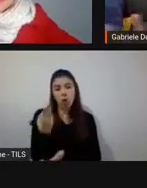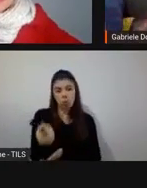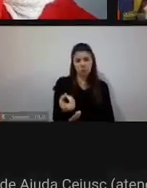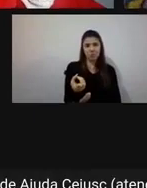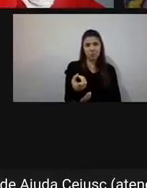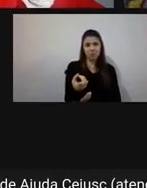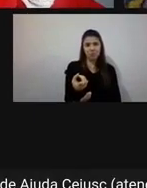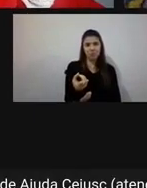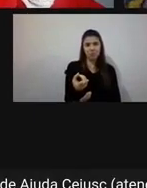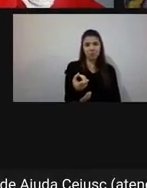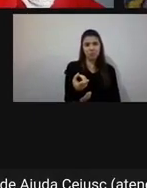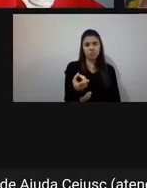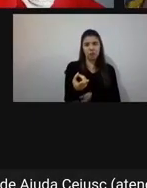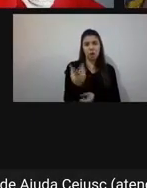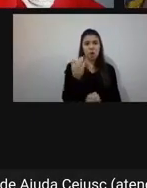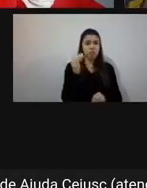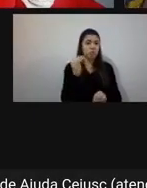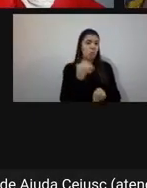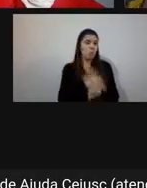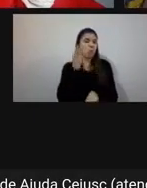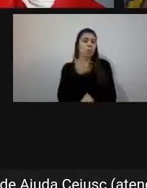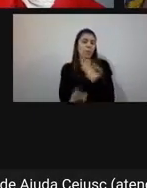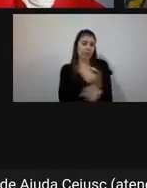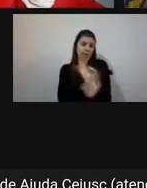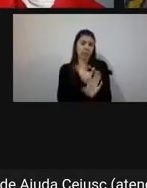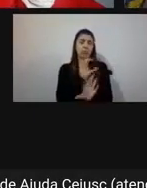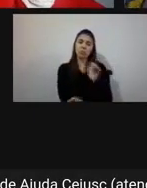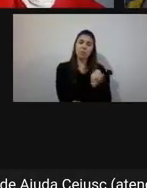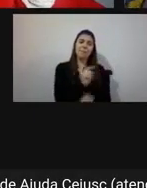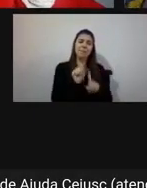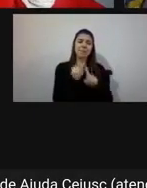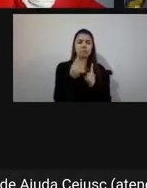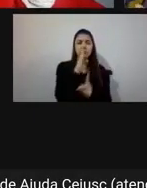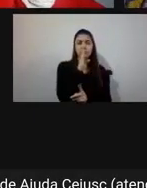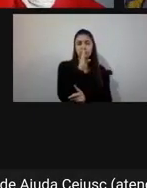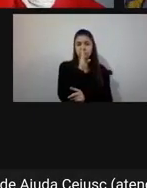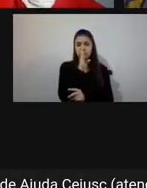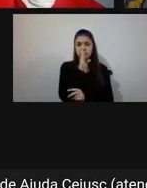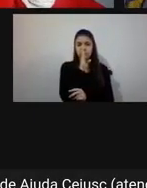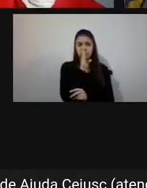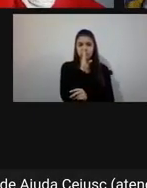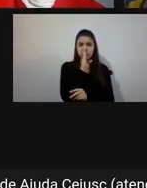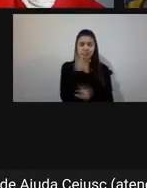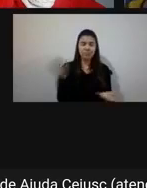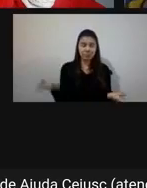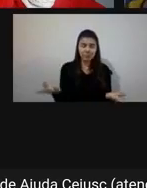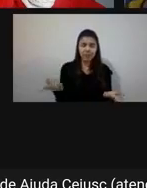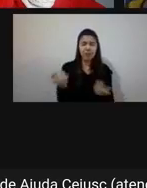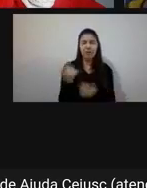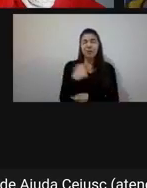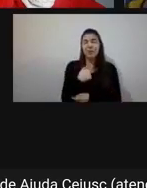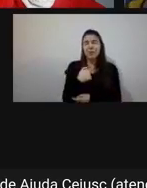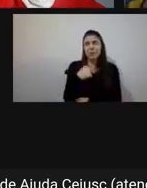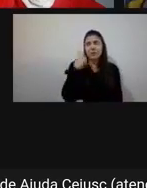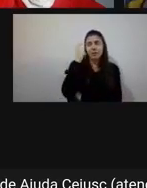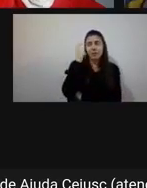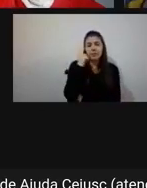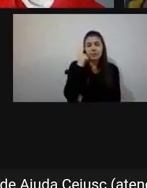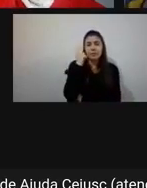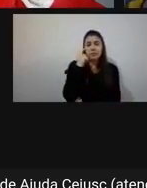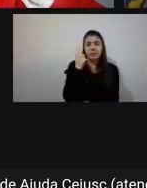não culpa, mas fica omissa, né, nessa situação. Ela não, Então, eu fico me perguntando